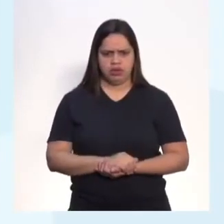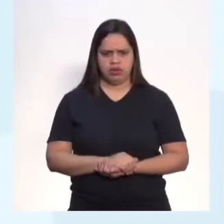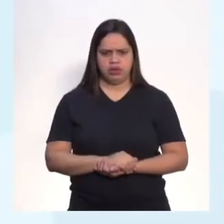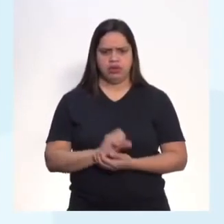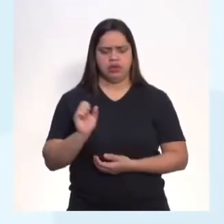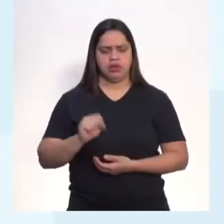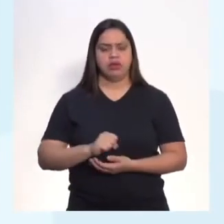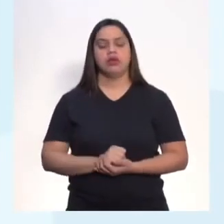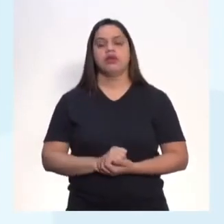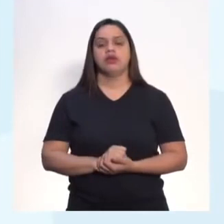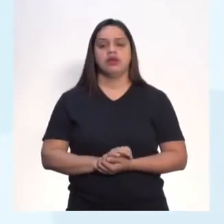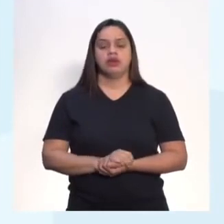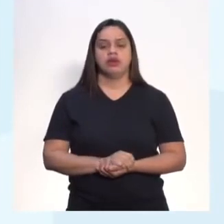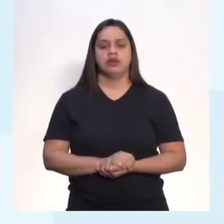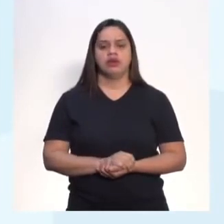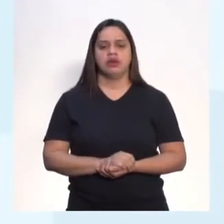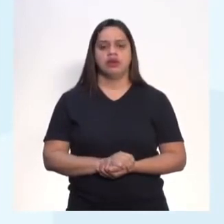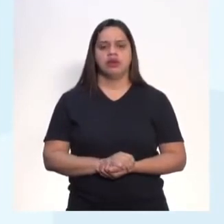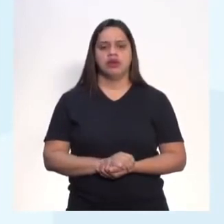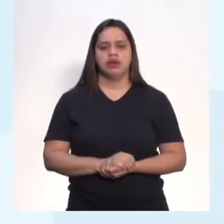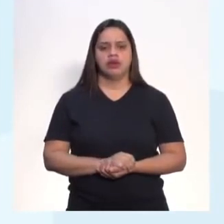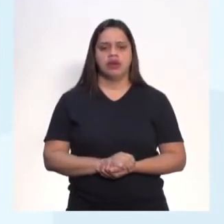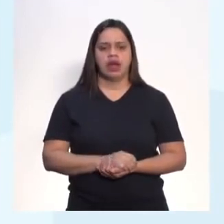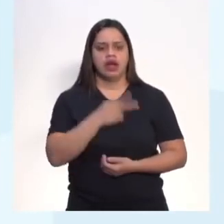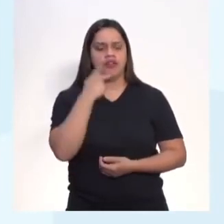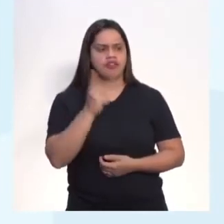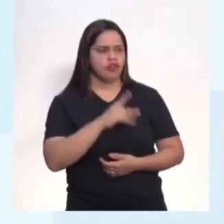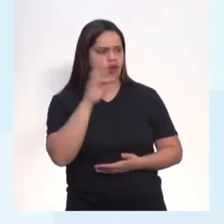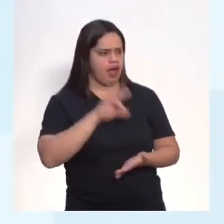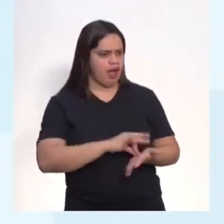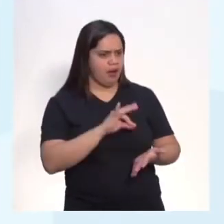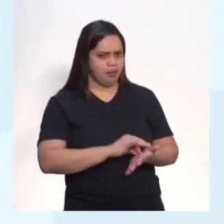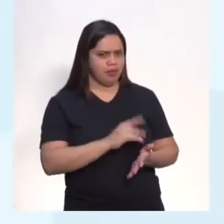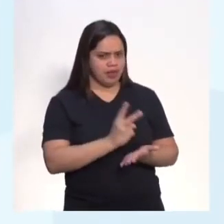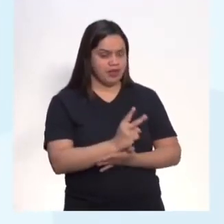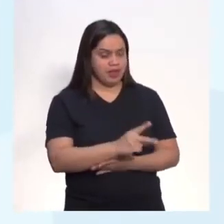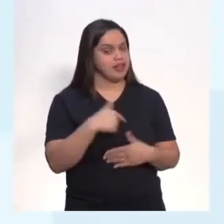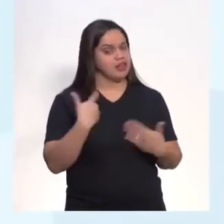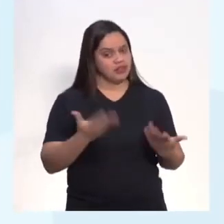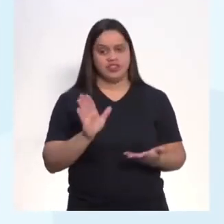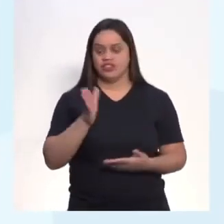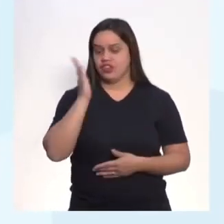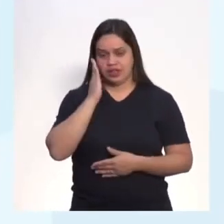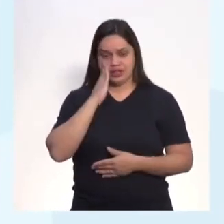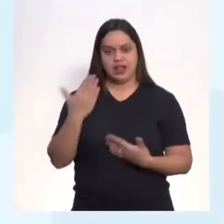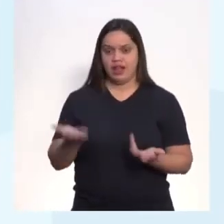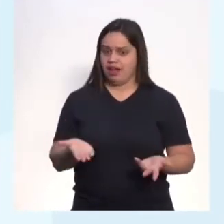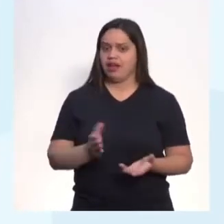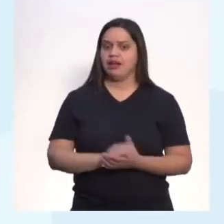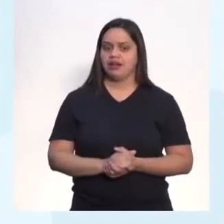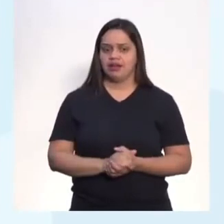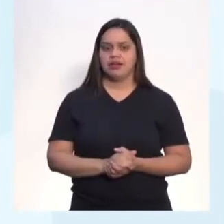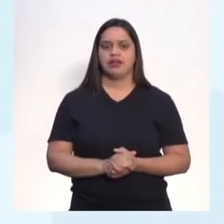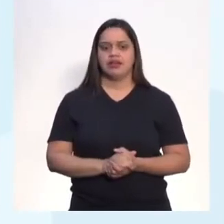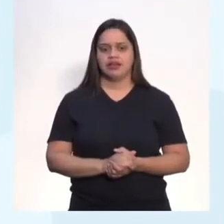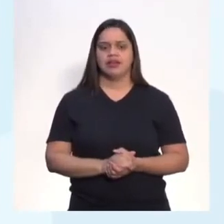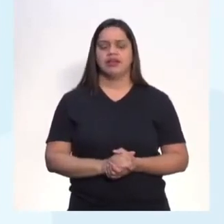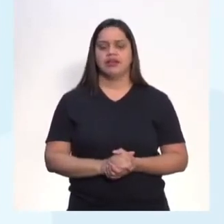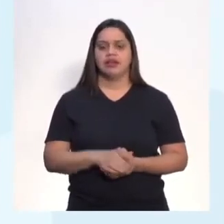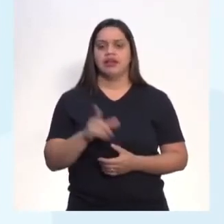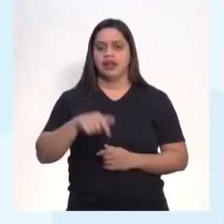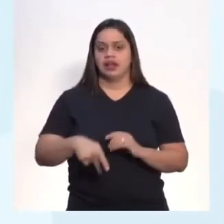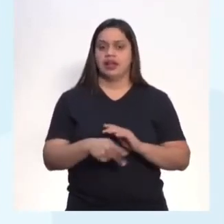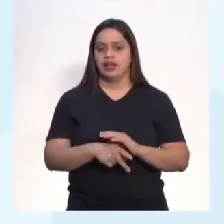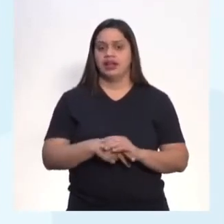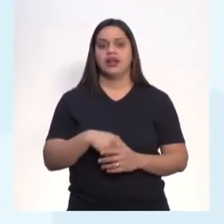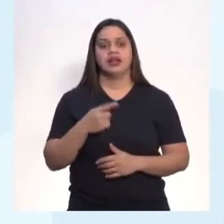Ô, Dani, é o mesmo caça-palavras? É. Ah, gente, então vocês já sabem. É o mesmo mesmo caça-palavras. É o caça-palavras do